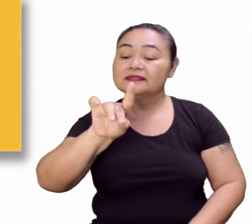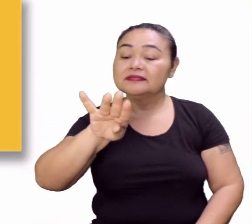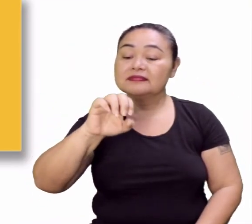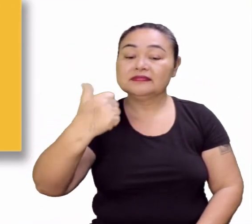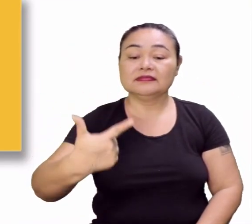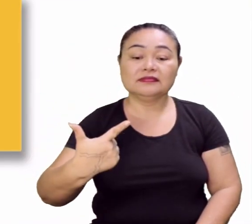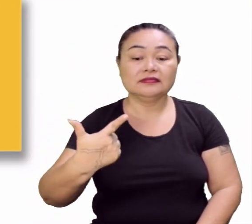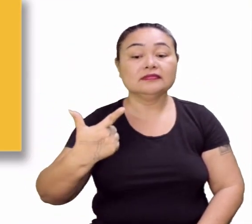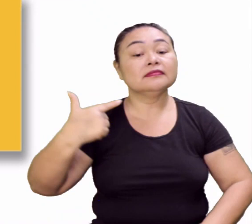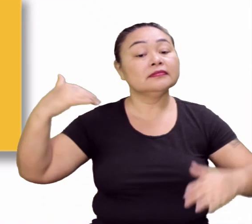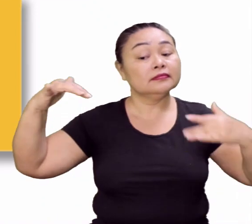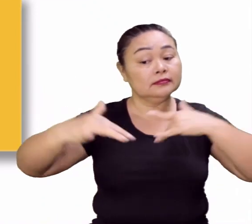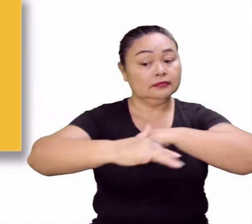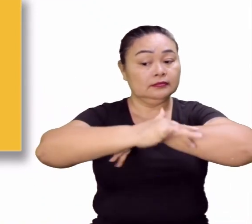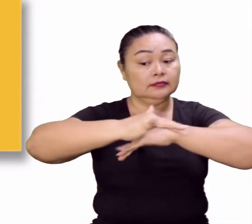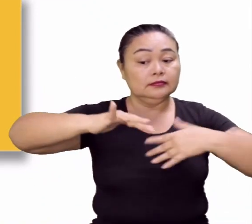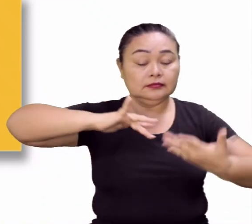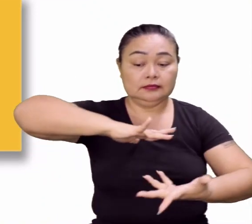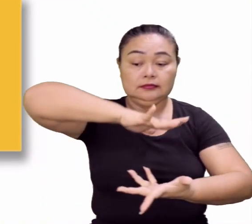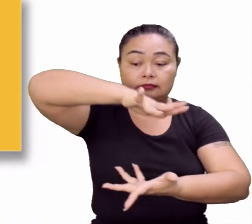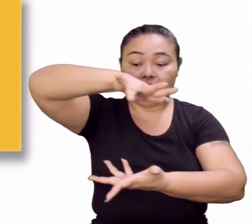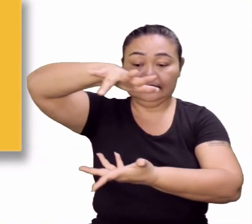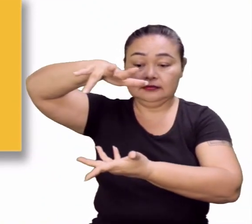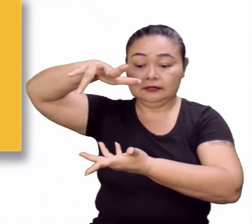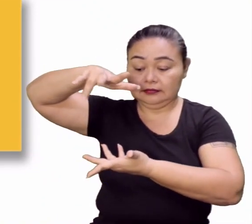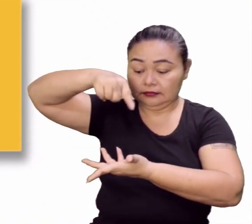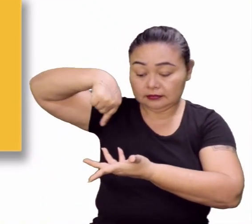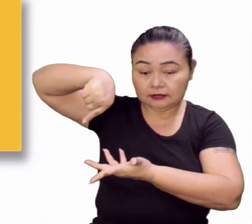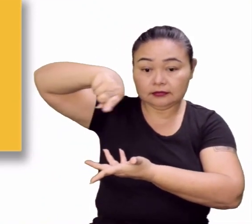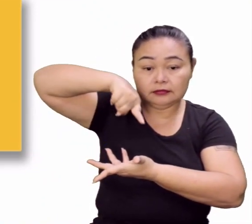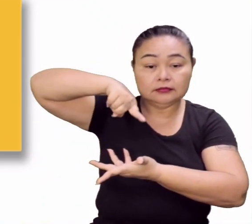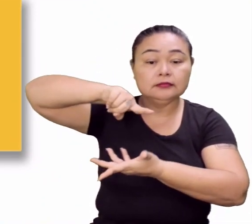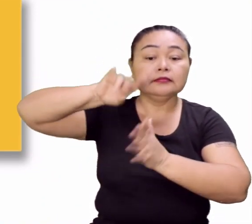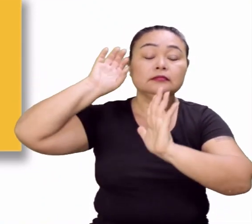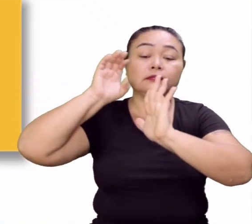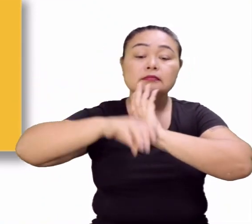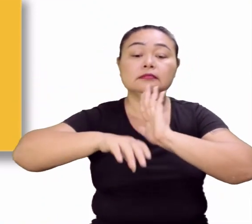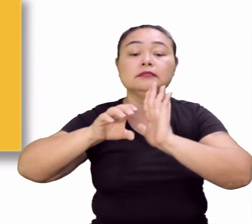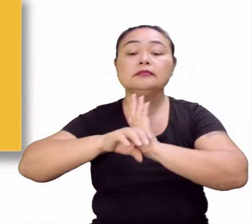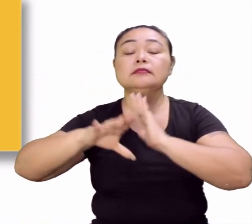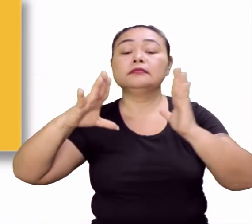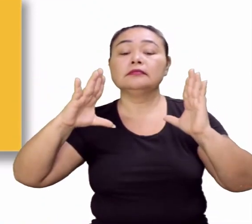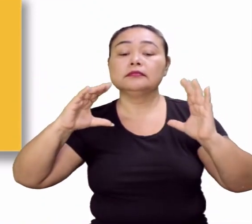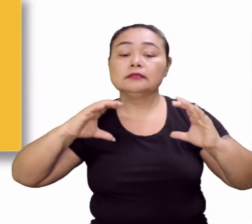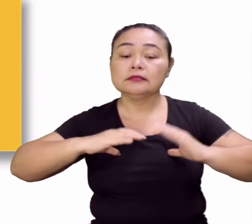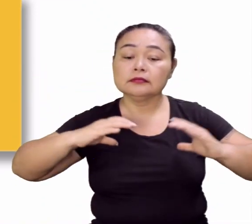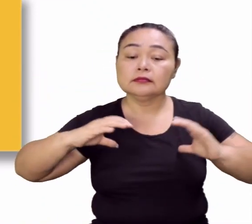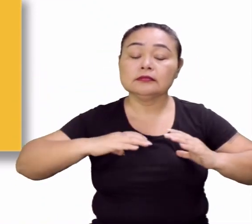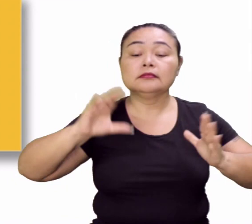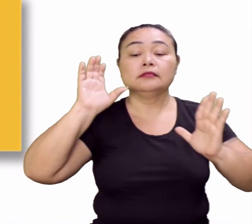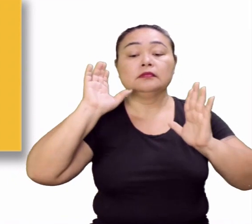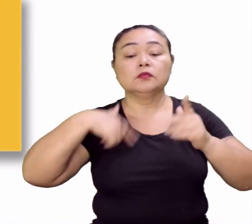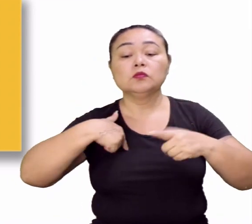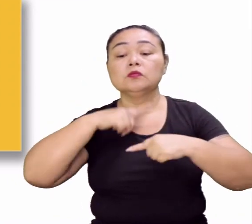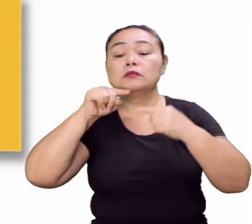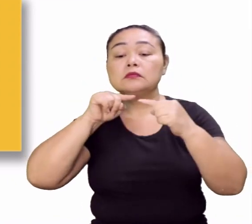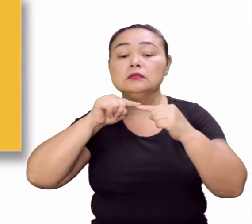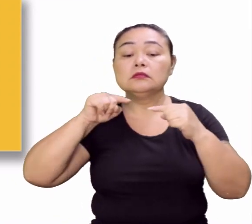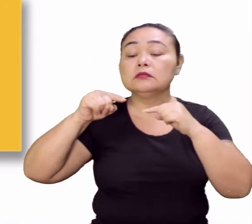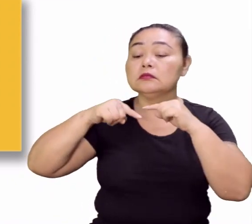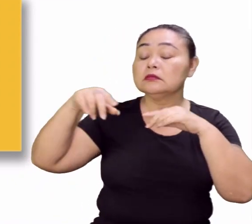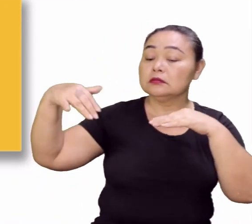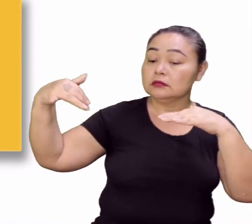urbanização mundial. A gente vai falar sobre o processo de urbanização, o conceito de cidade, a função, sítio